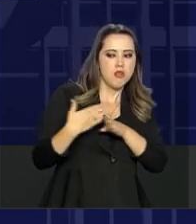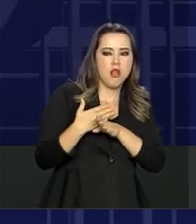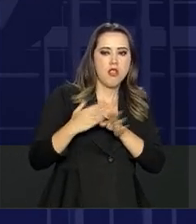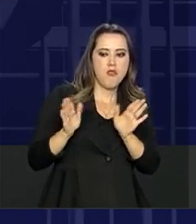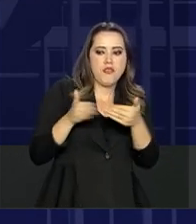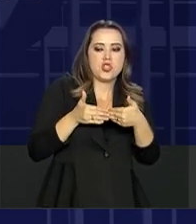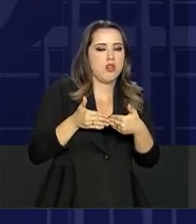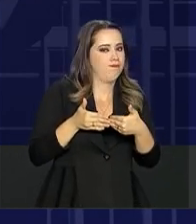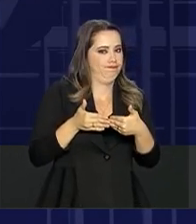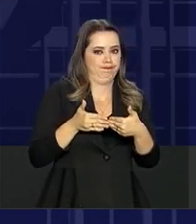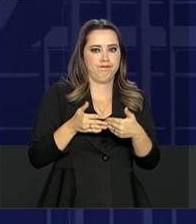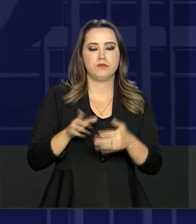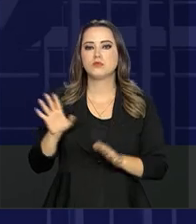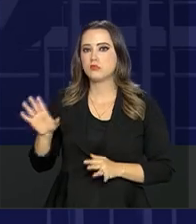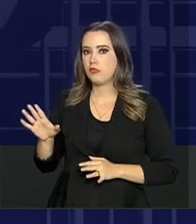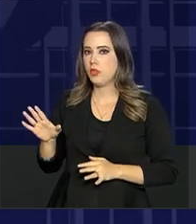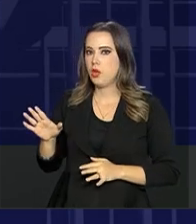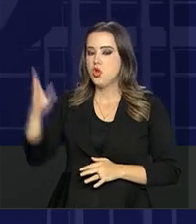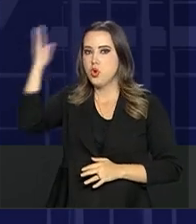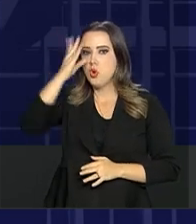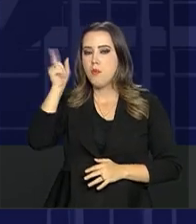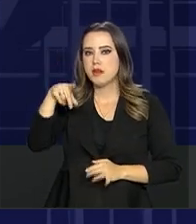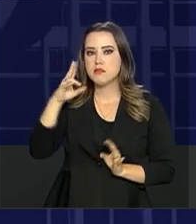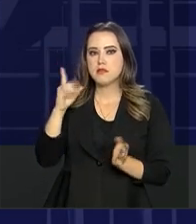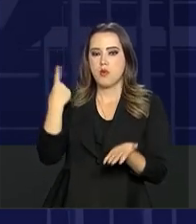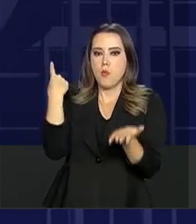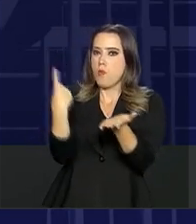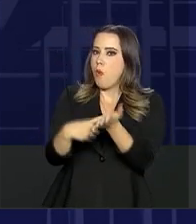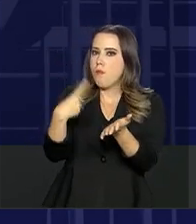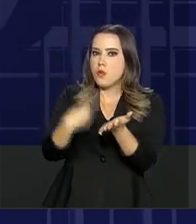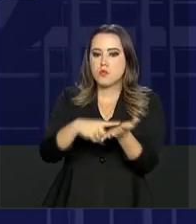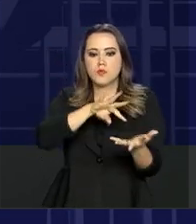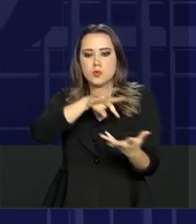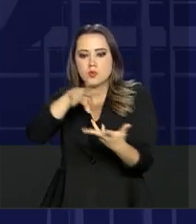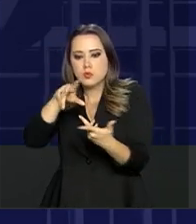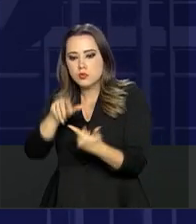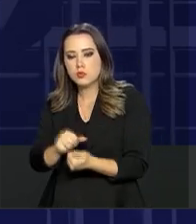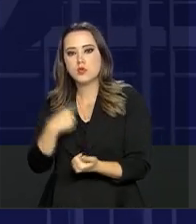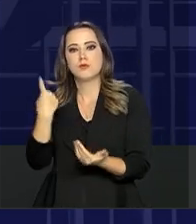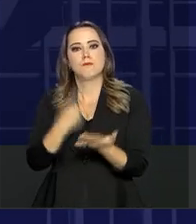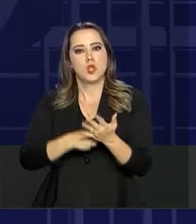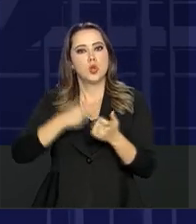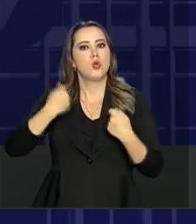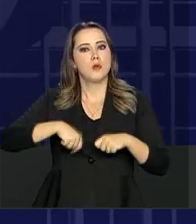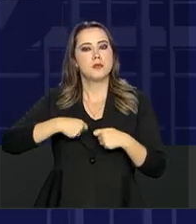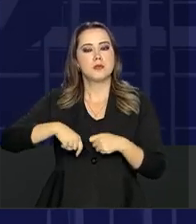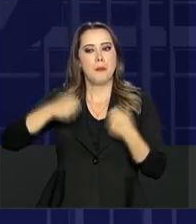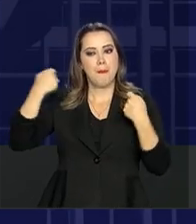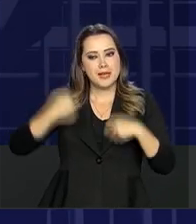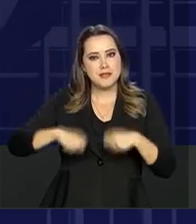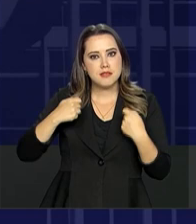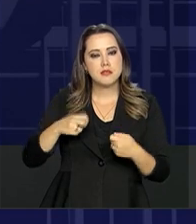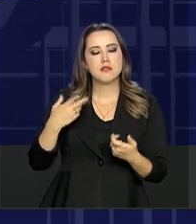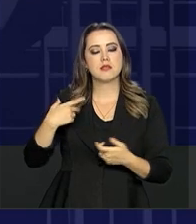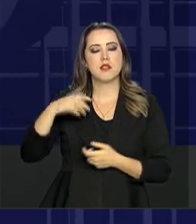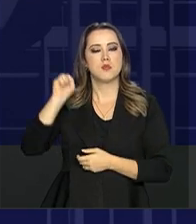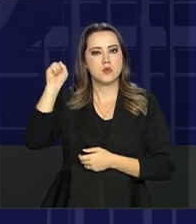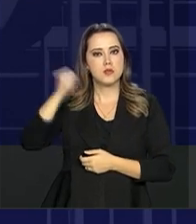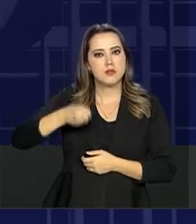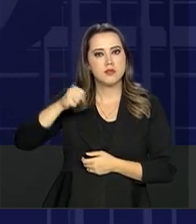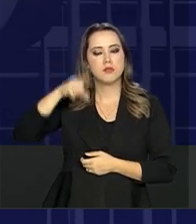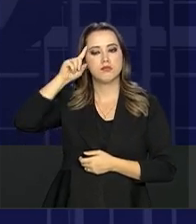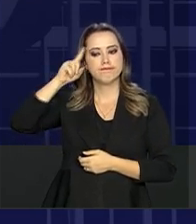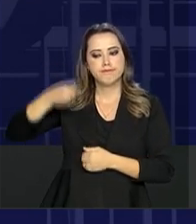O Brasil é signatário de pactos internacionais em que somos obrigados a cumprir o que